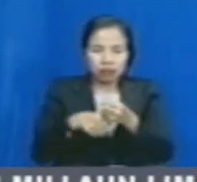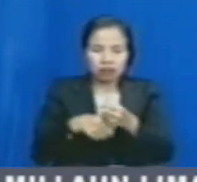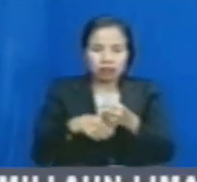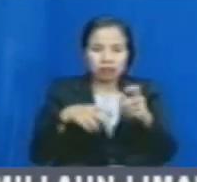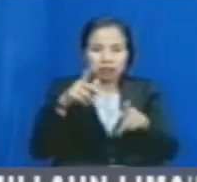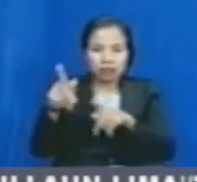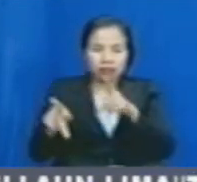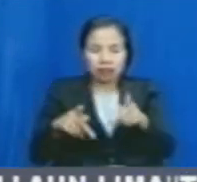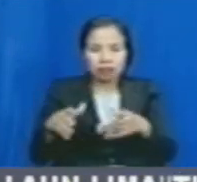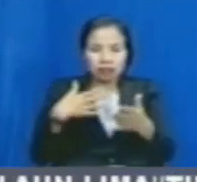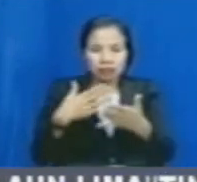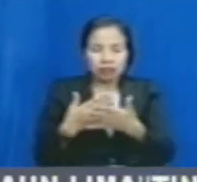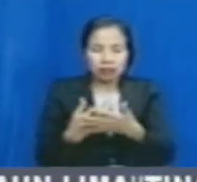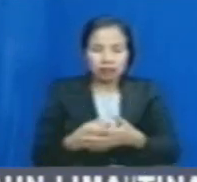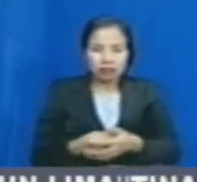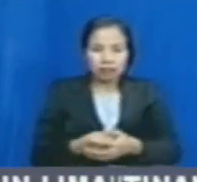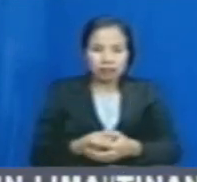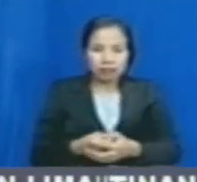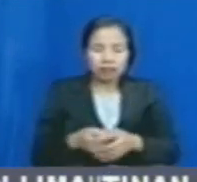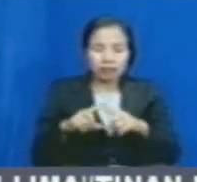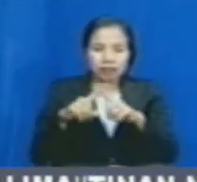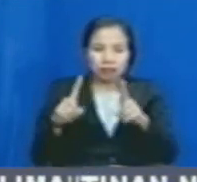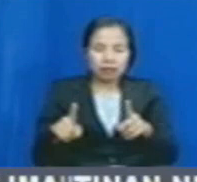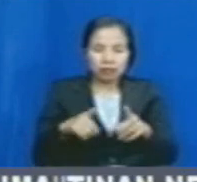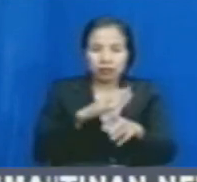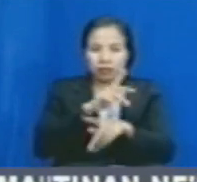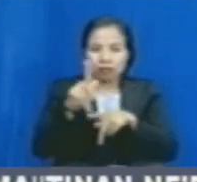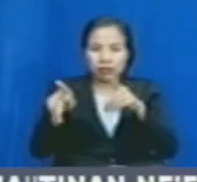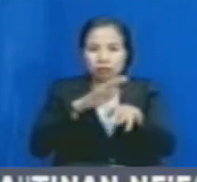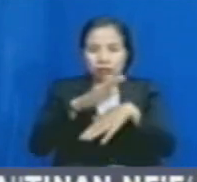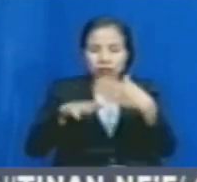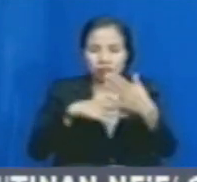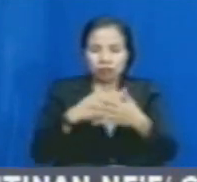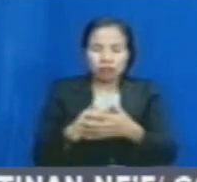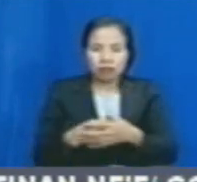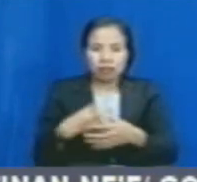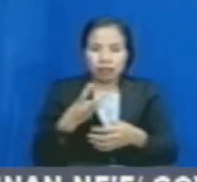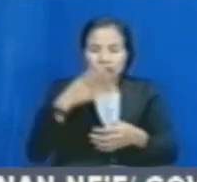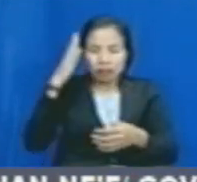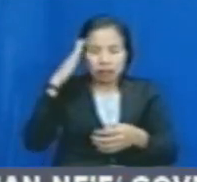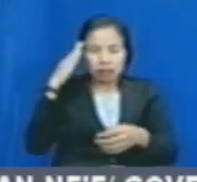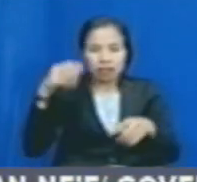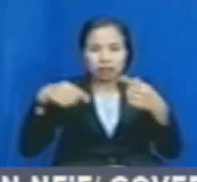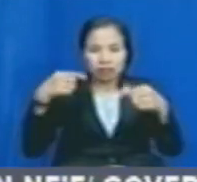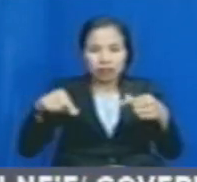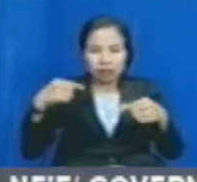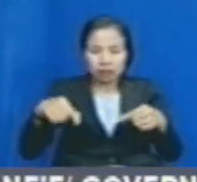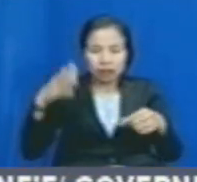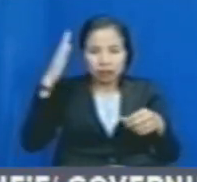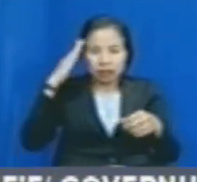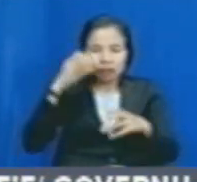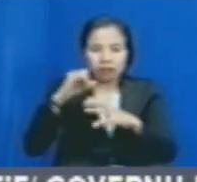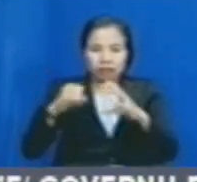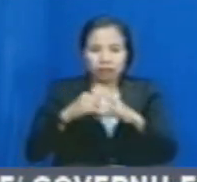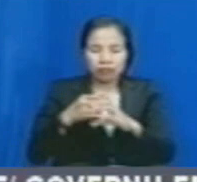e da NB Macar Cívico Liu. Mas bem, ouvintes, no telespectadores, e que os neitas notamos registro conflito, NB Macar desconfia,